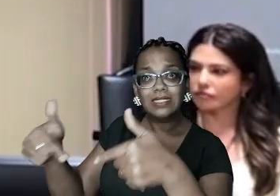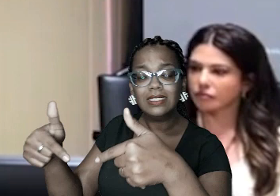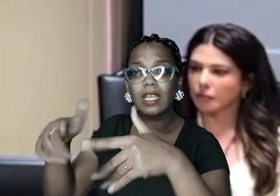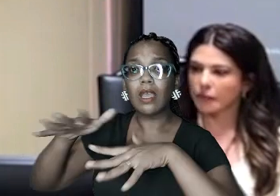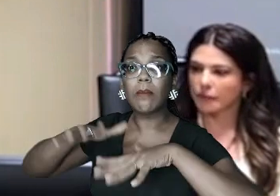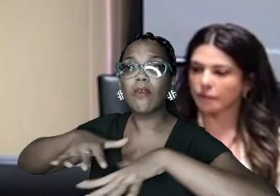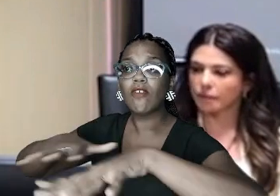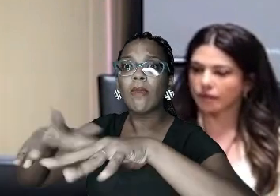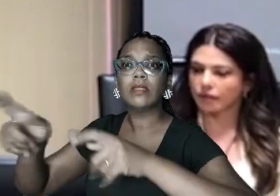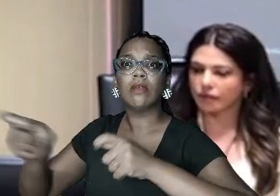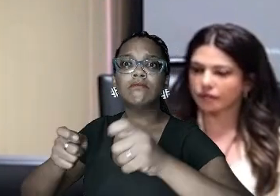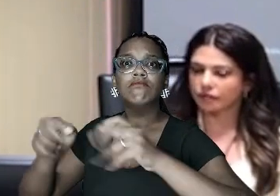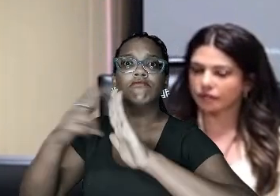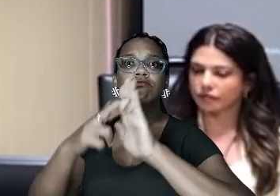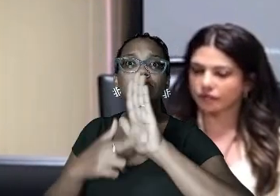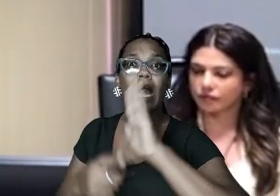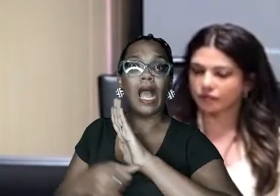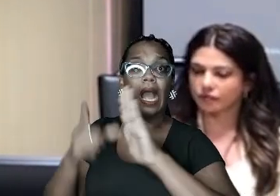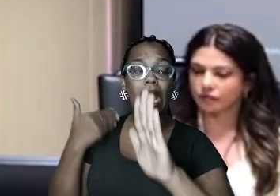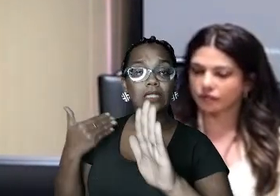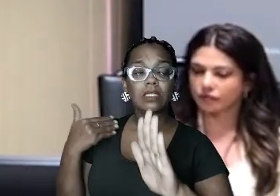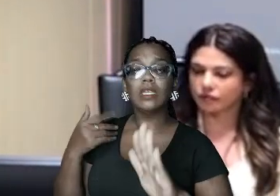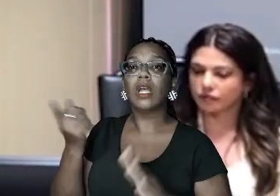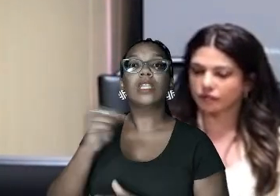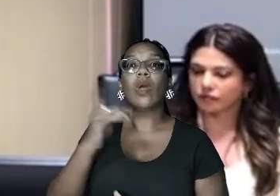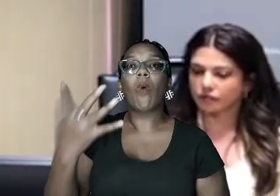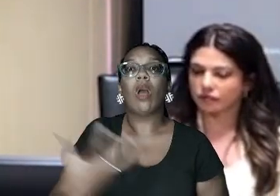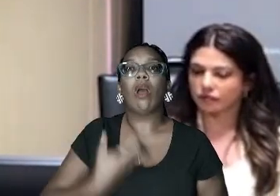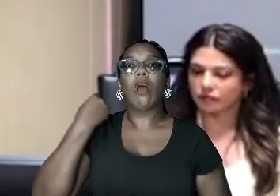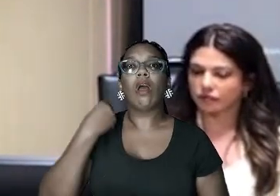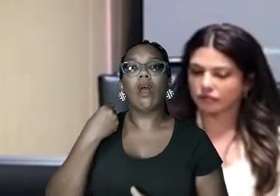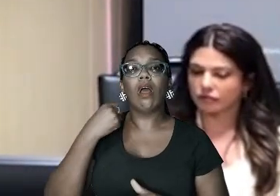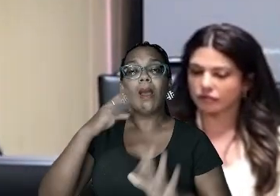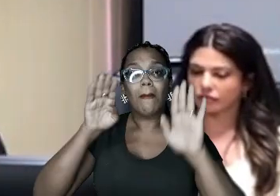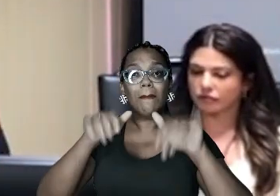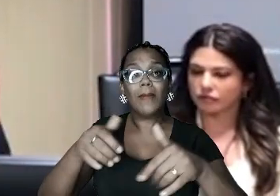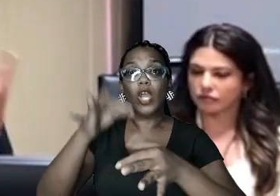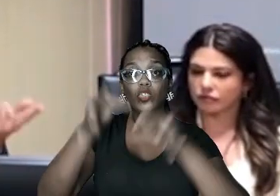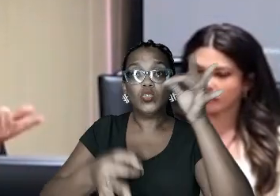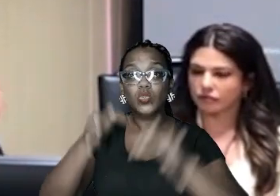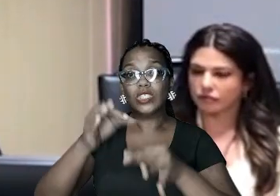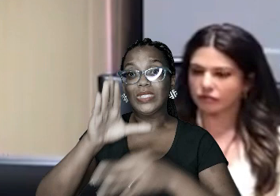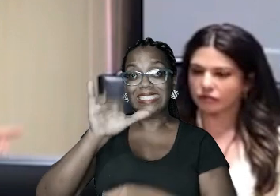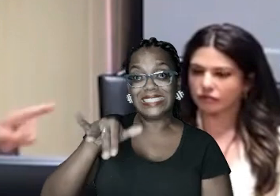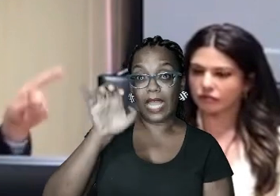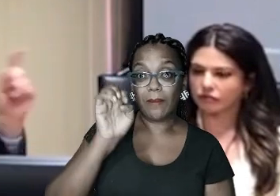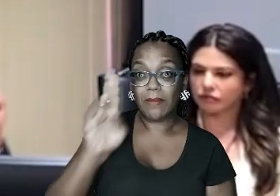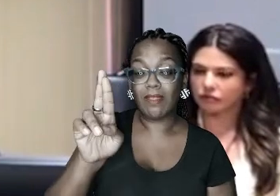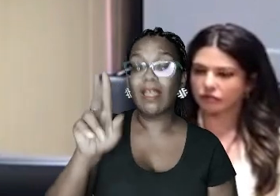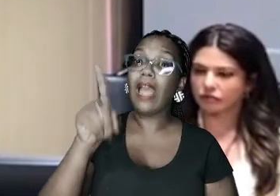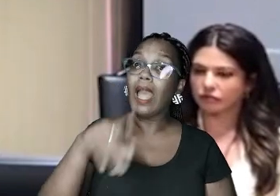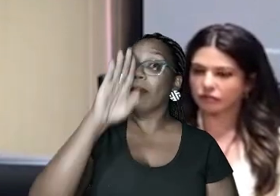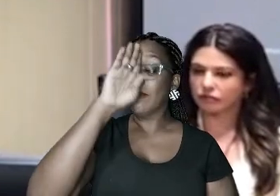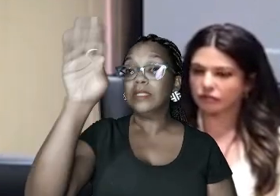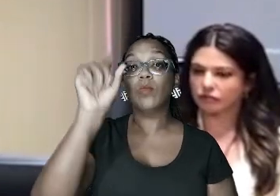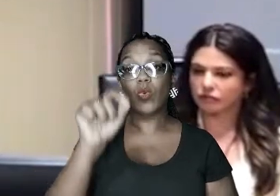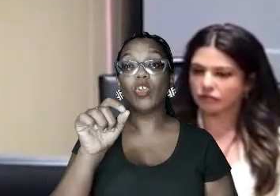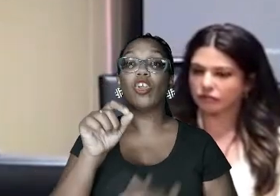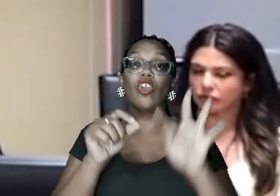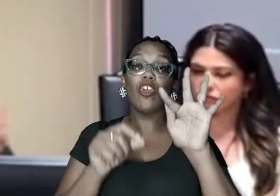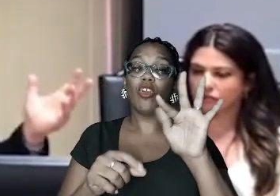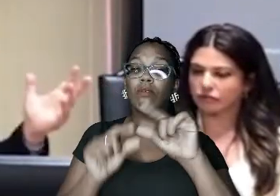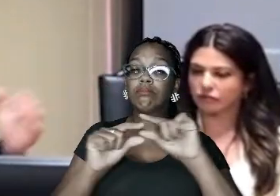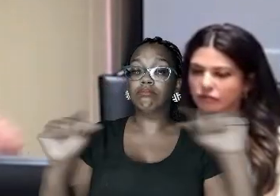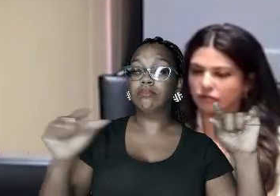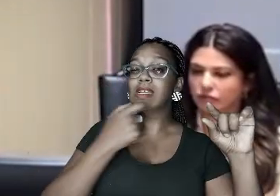Todos de que o que se está a fazer ali aquela movimentação regrada antecipadamente ela não ameaça sequer o bem jurídico tutelado no inside Trader